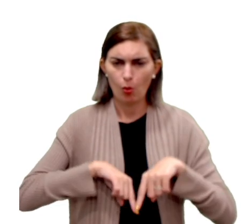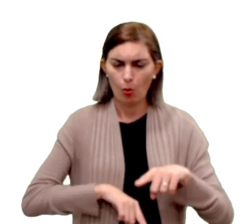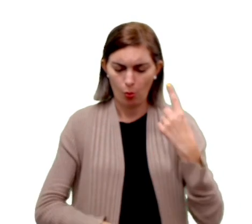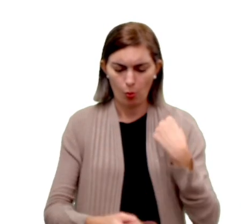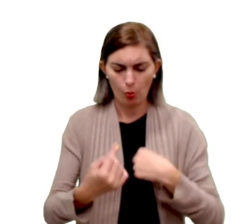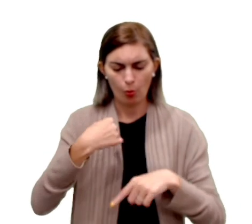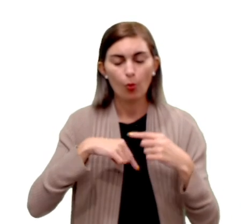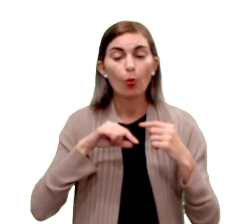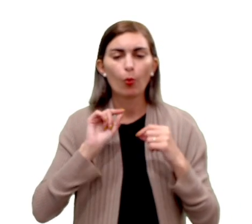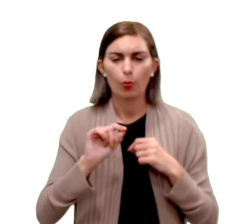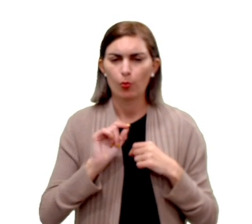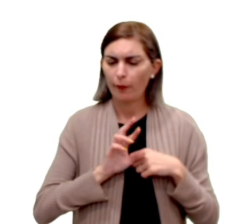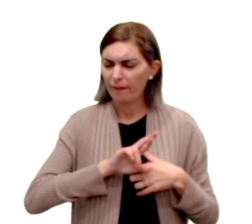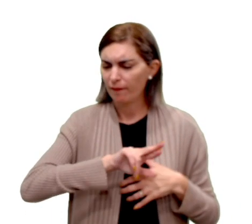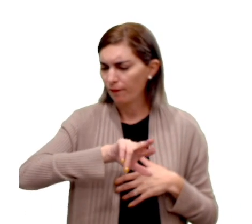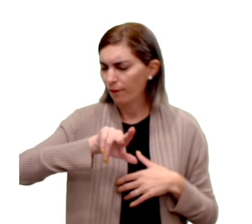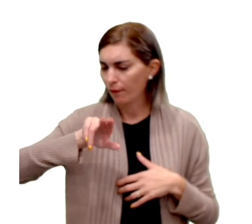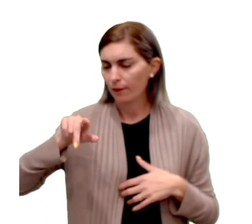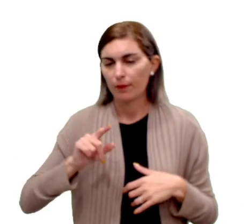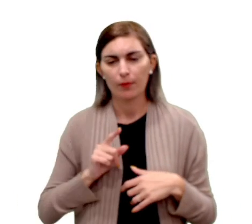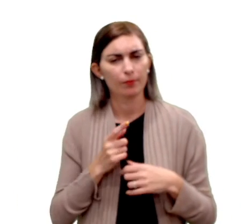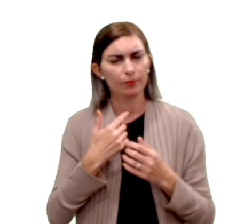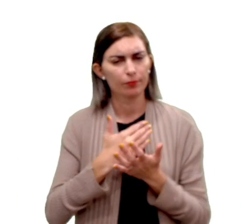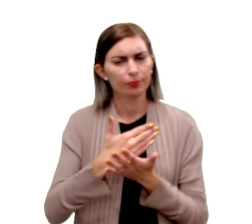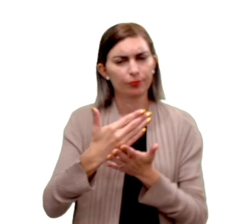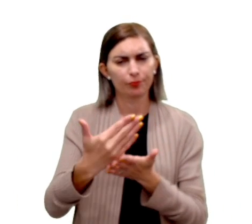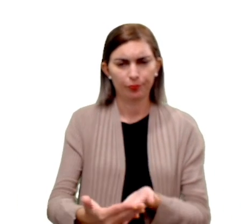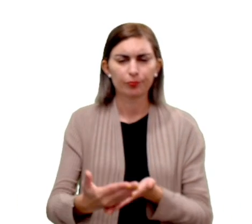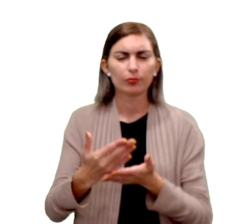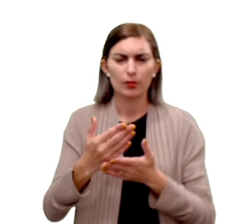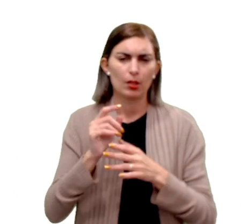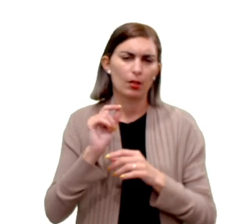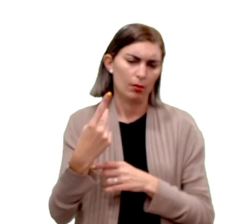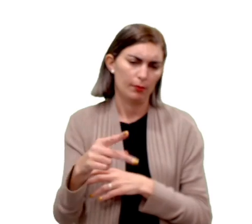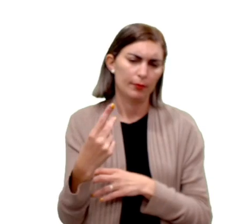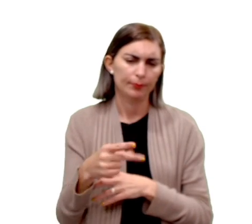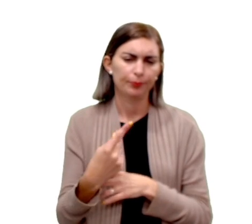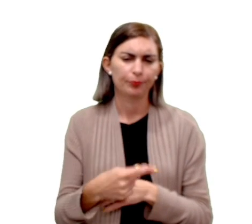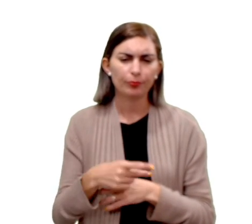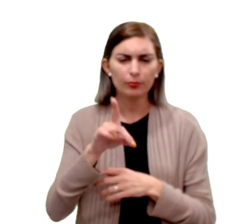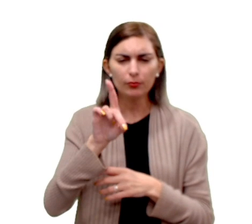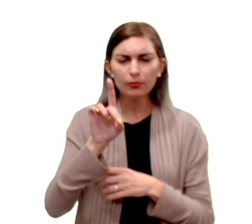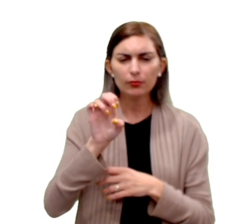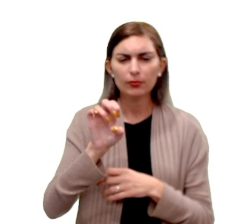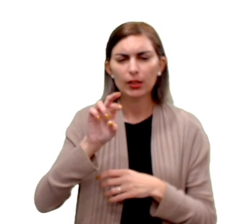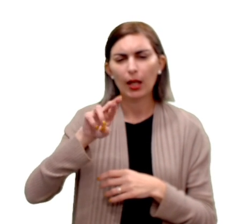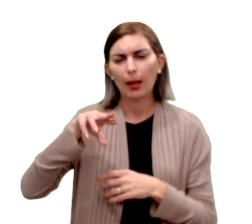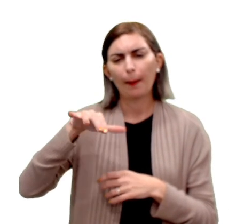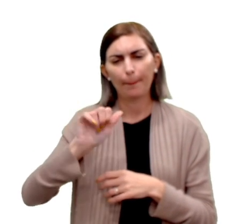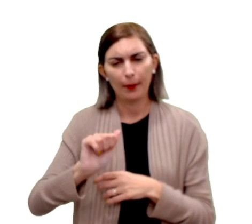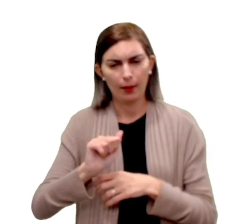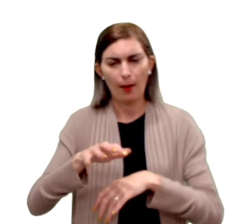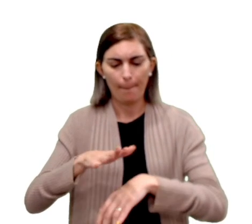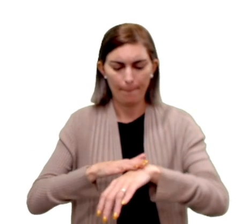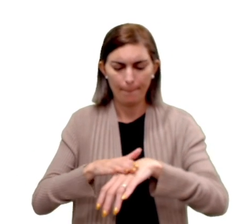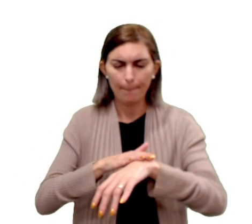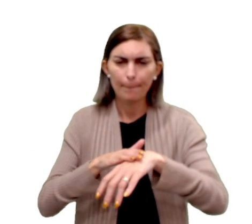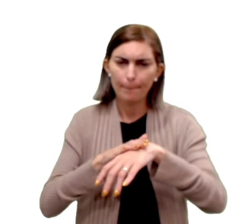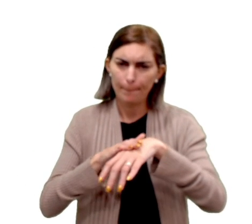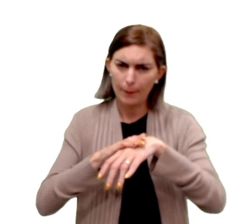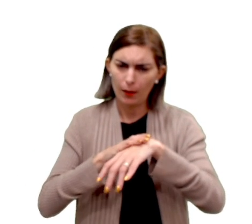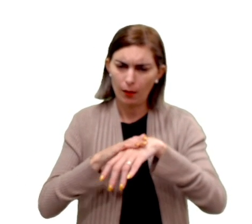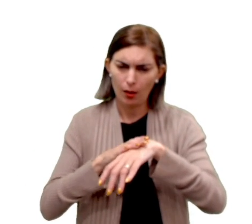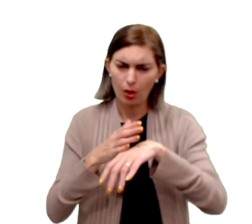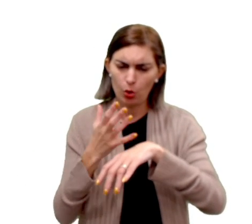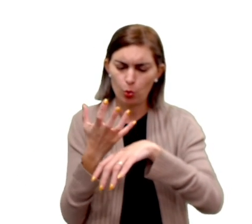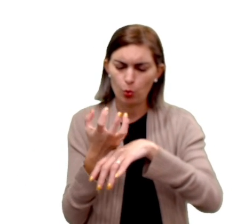podem ser de diversas formas, tá? Iniciando com a exposição dérmica ou cutânea, que é através da pele. Então, os